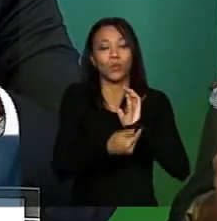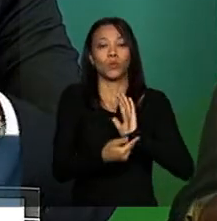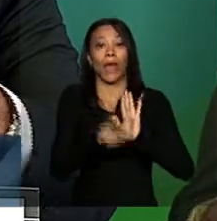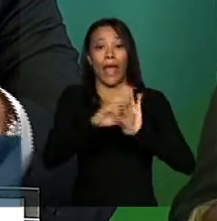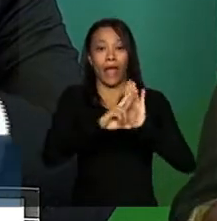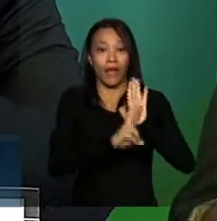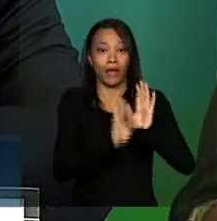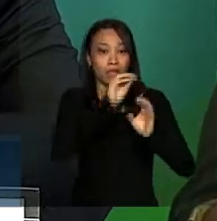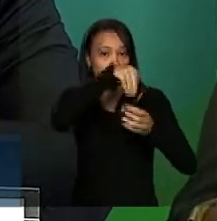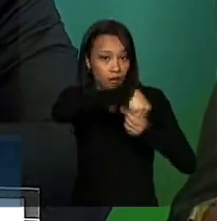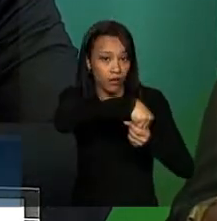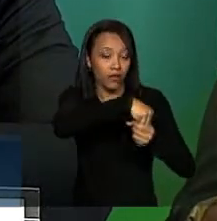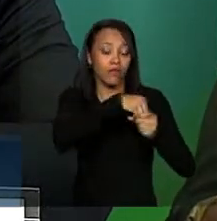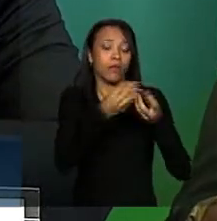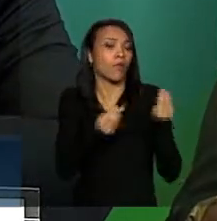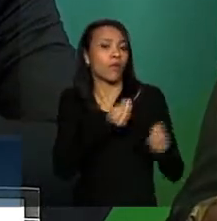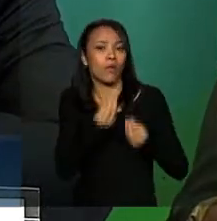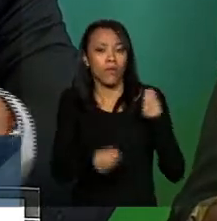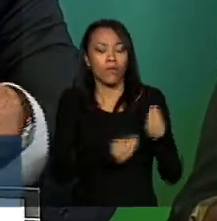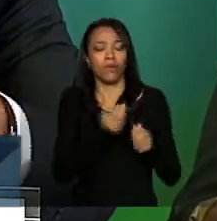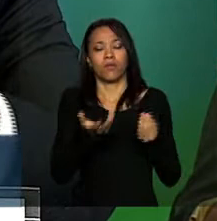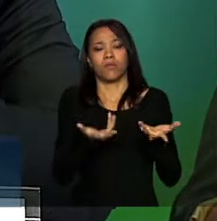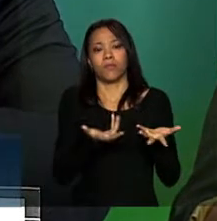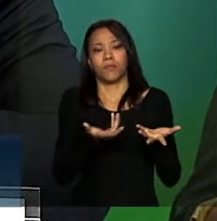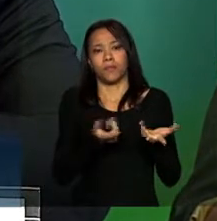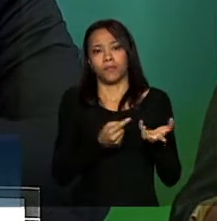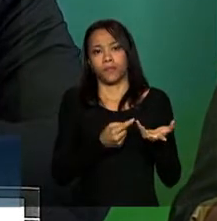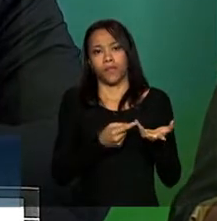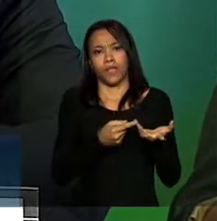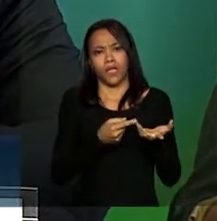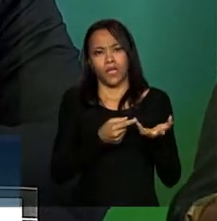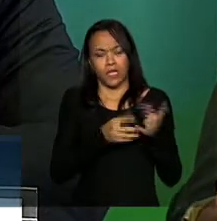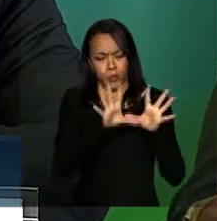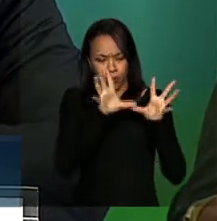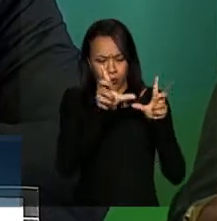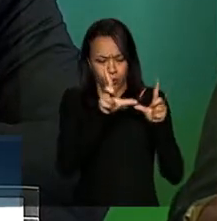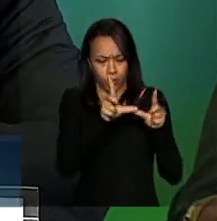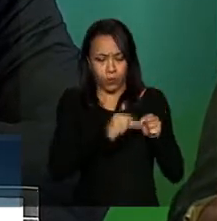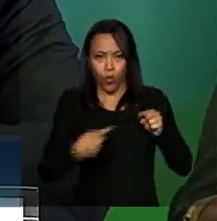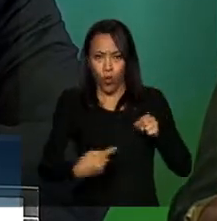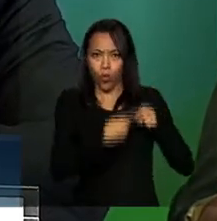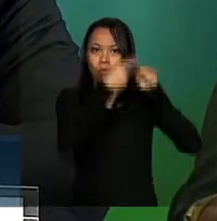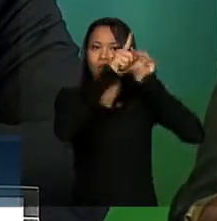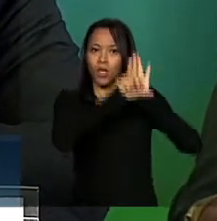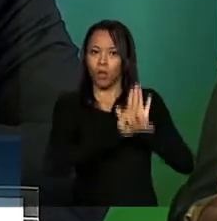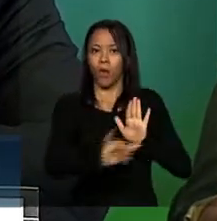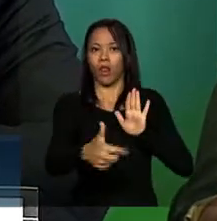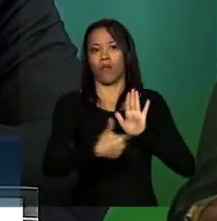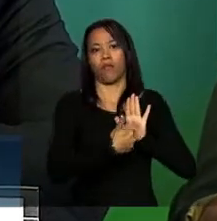regimento, né, toda a formatação jurídica. Né?